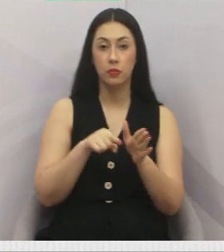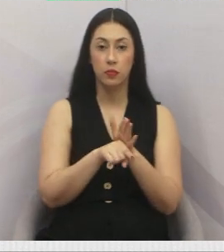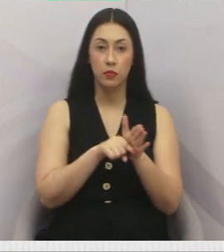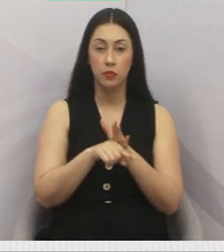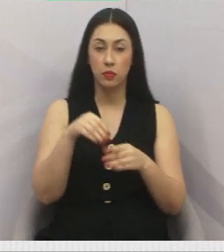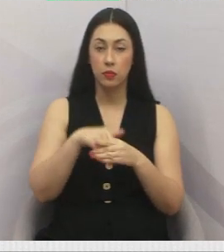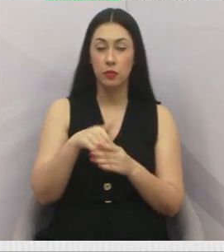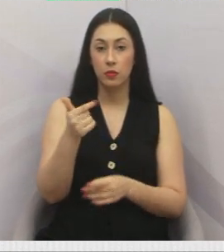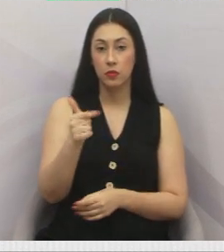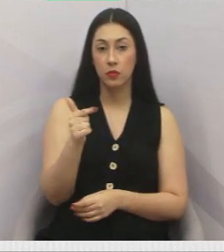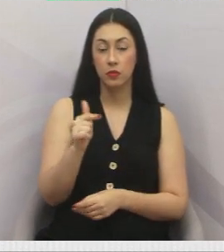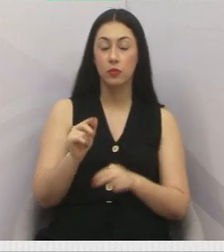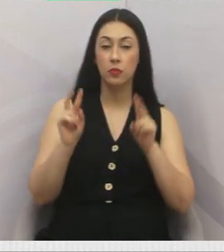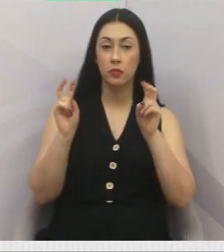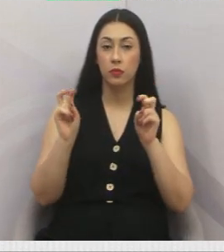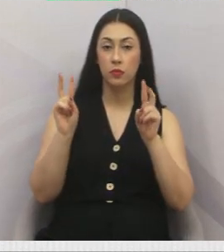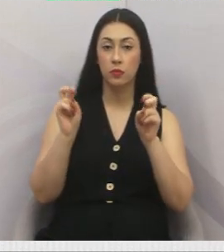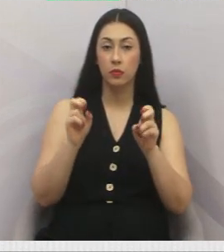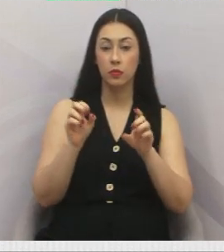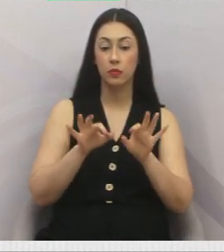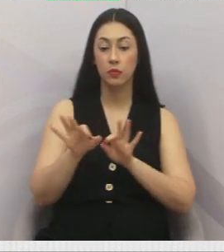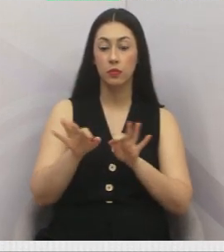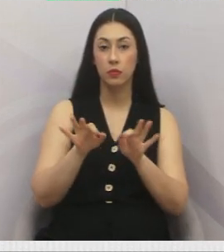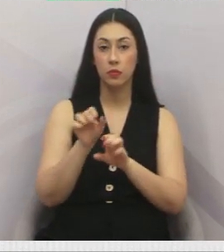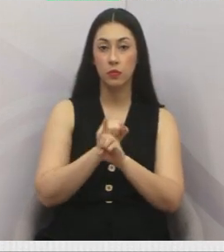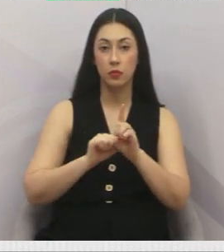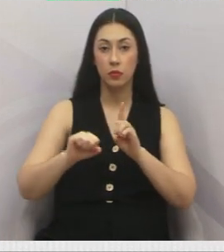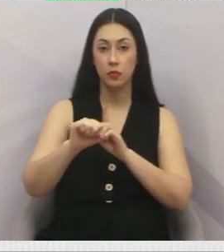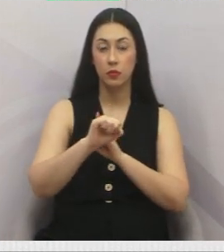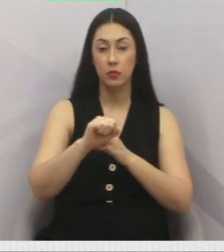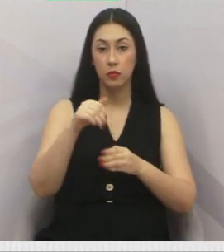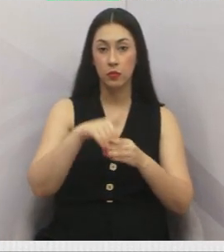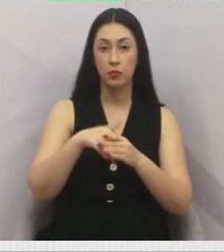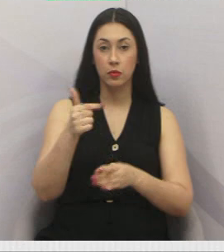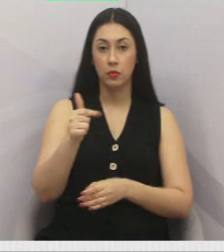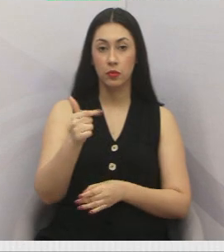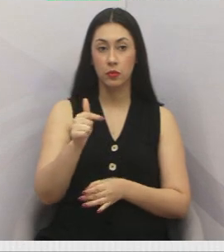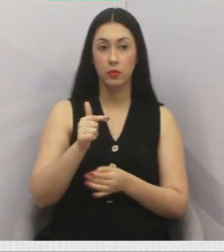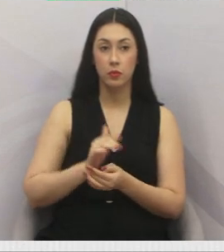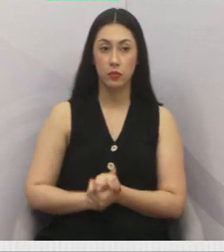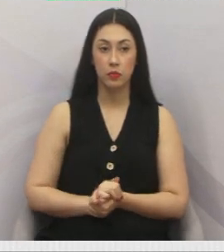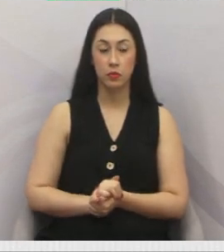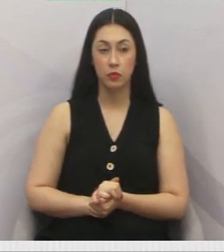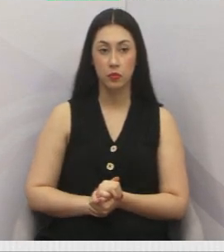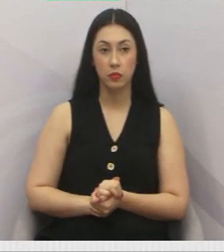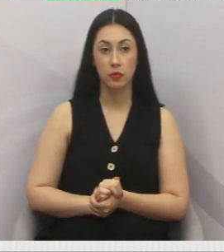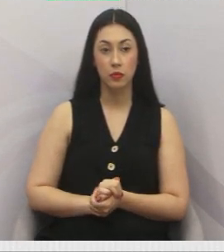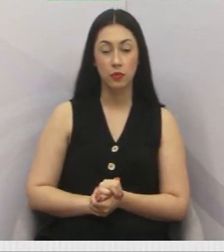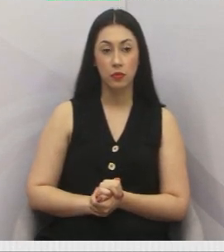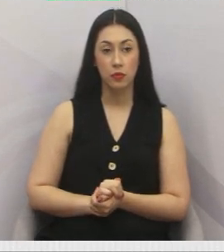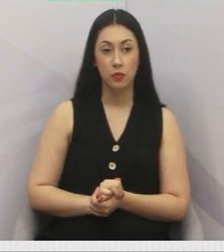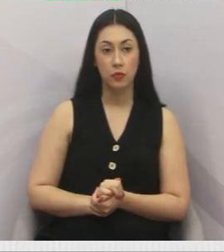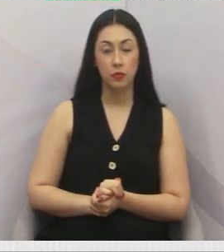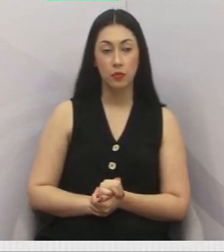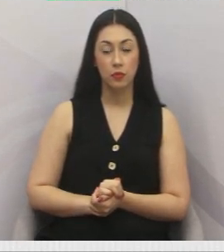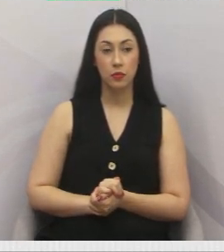pesquisa, voto em branco. Segmento organização da sociedade civil, voto em branco. Próximo voto.